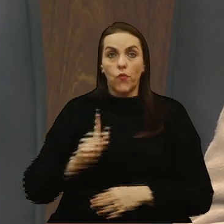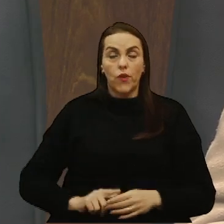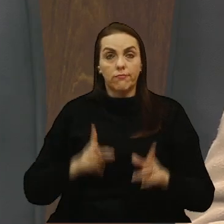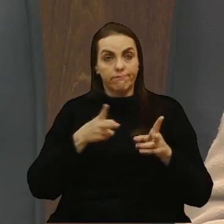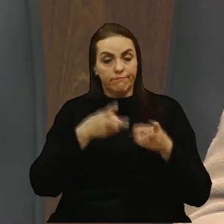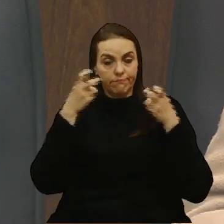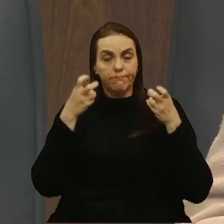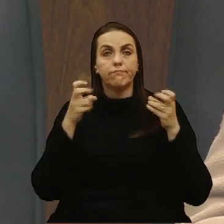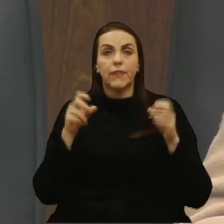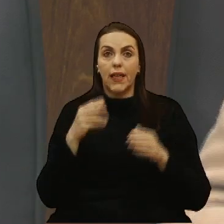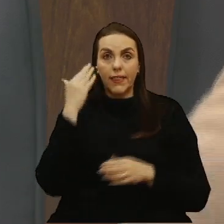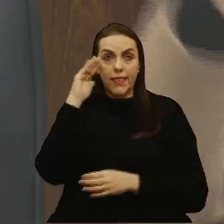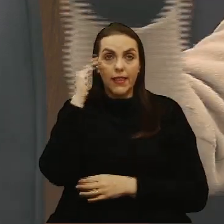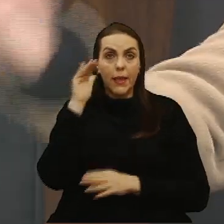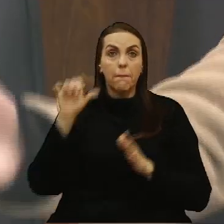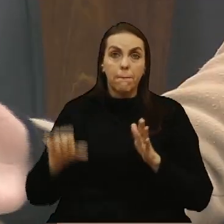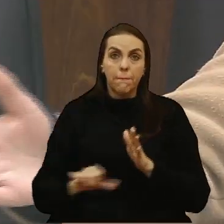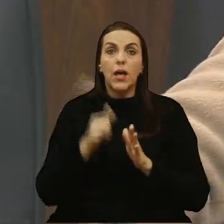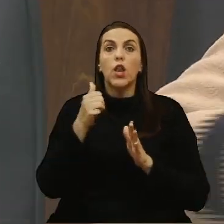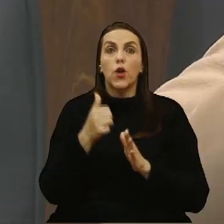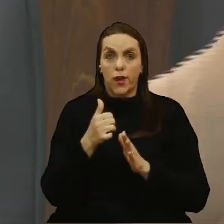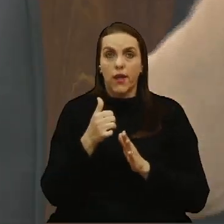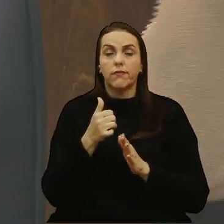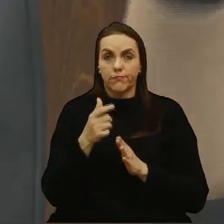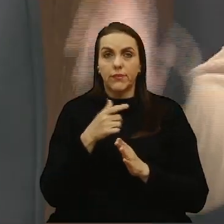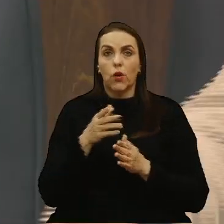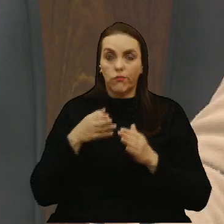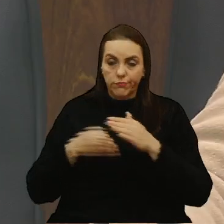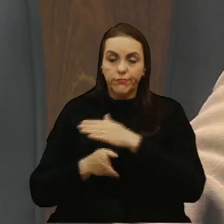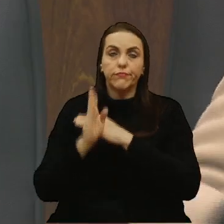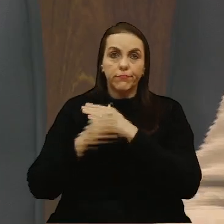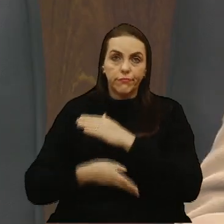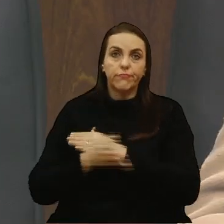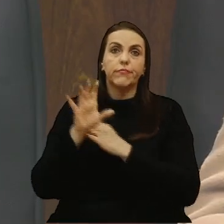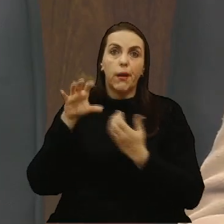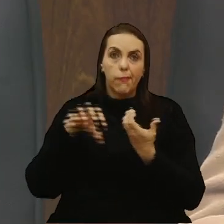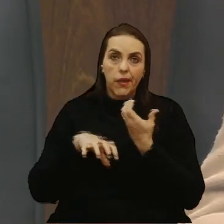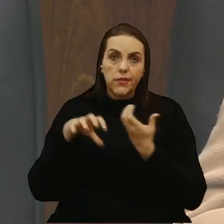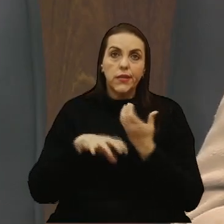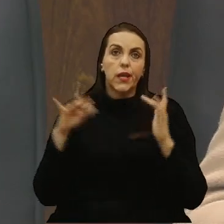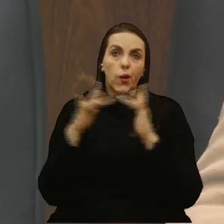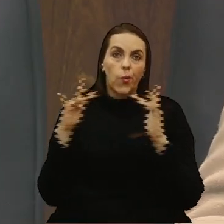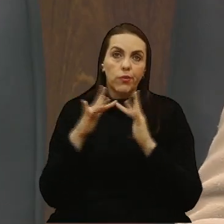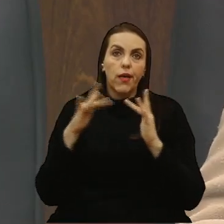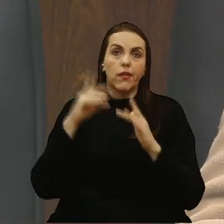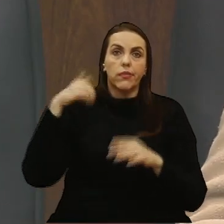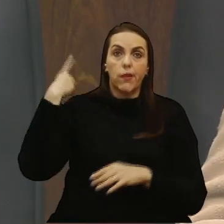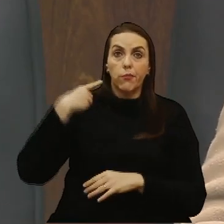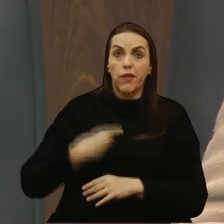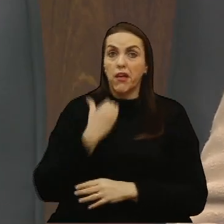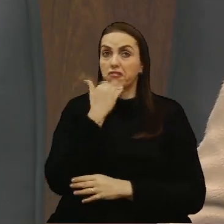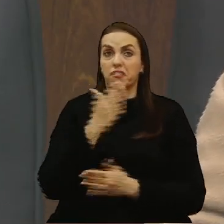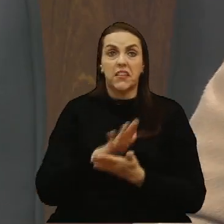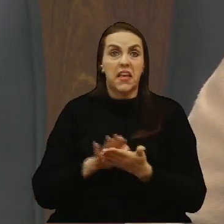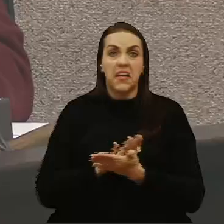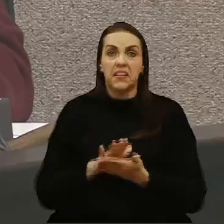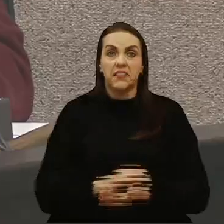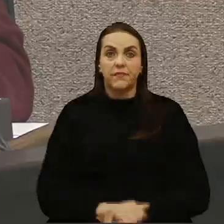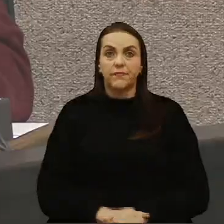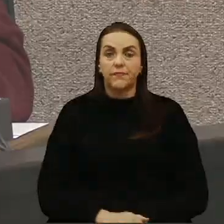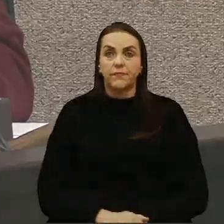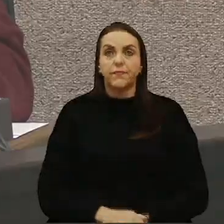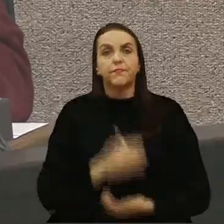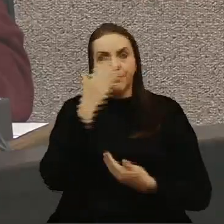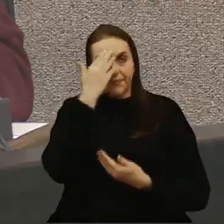precisa melhorar o quanto antes, senão a nossa ida para Brasília, senão o contato que a gente faz com os deputados não vai adiantar de nada, né?